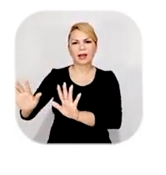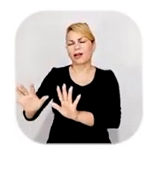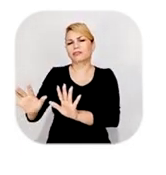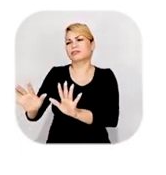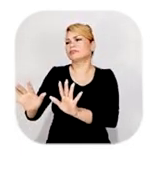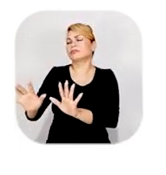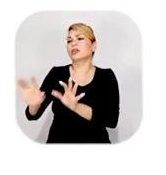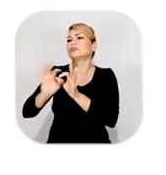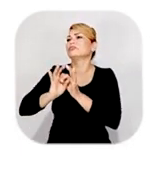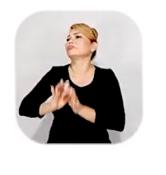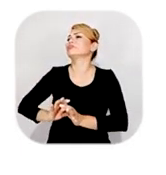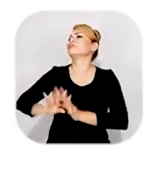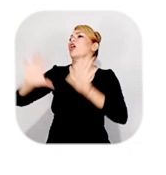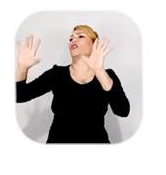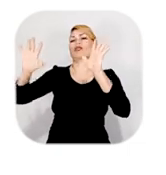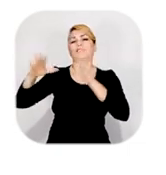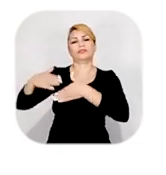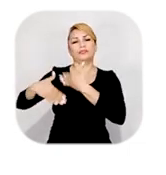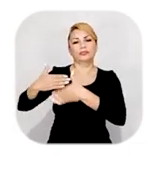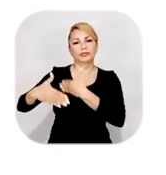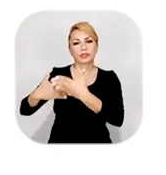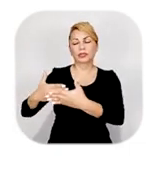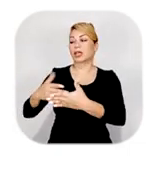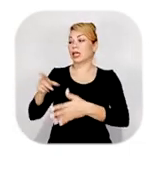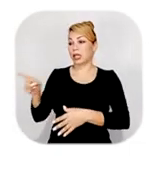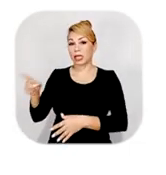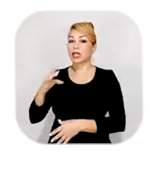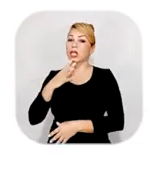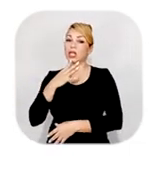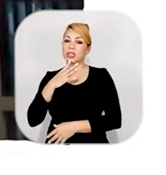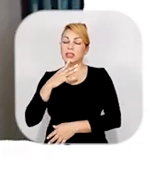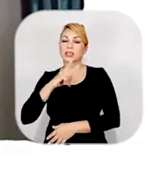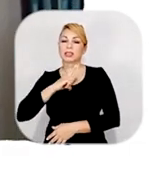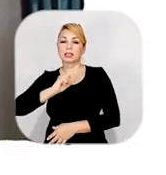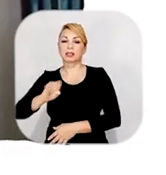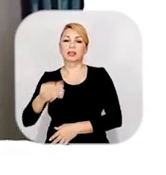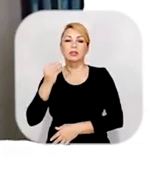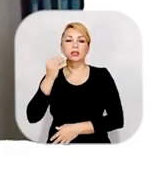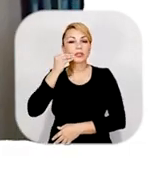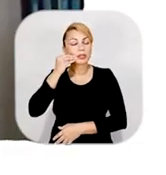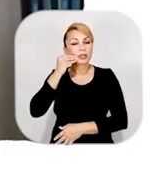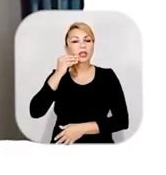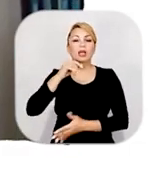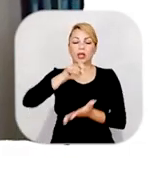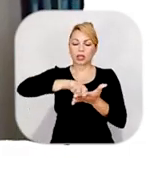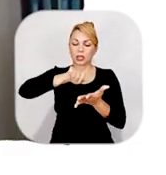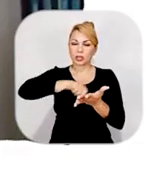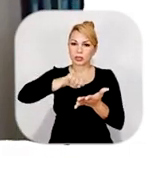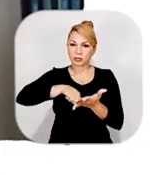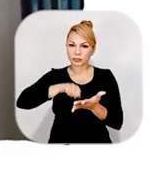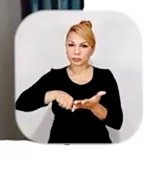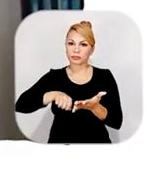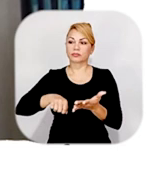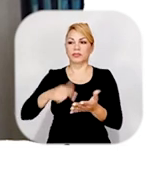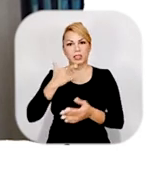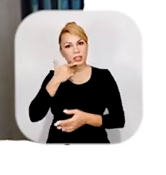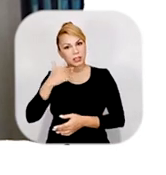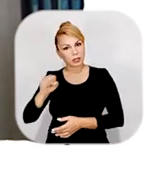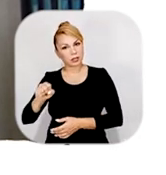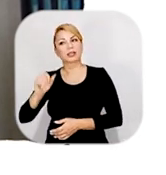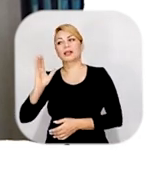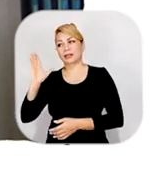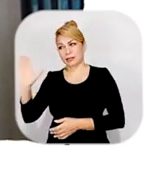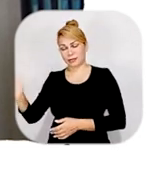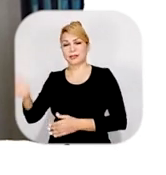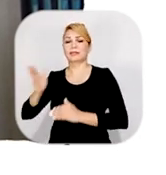as coisas foram se desenvolvendo, ele teve a oportunidade depois de conhecer o manuscrito, e ele, como linguista, sabe das